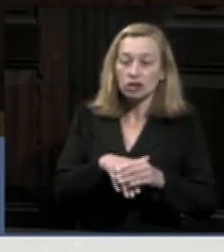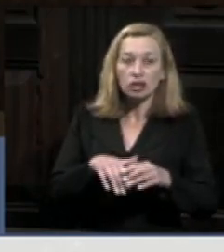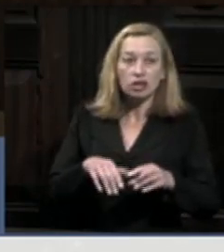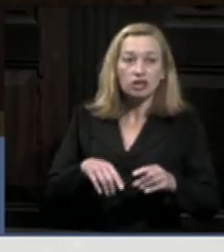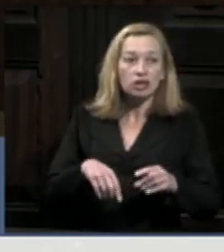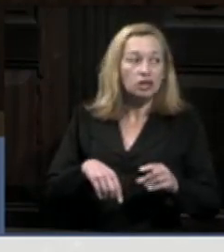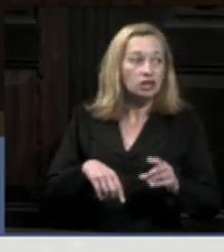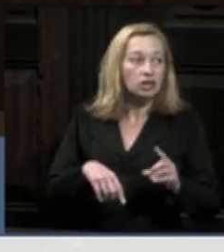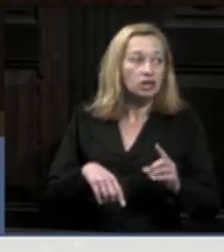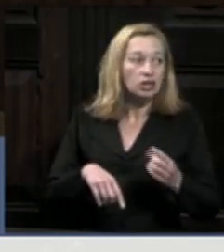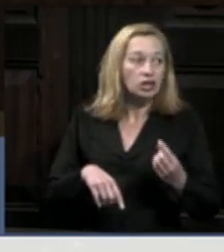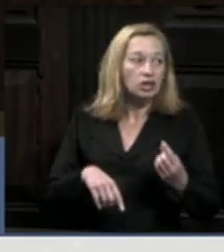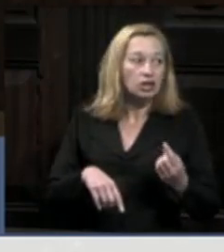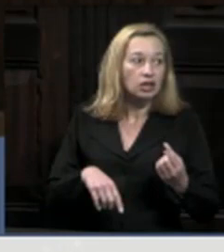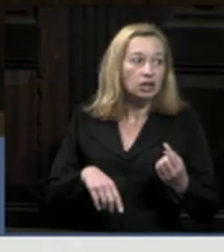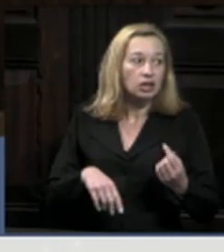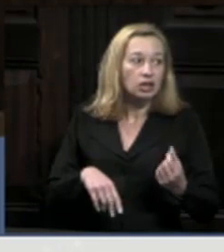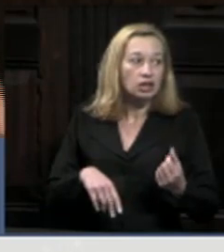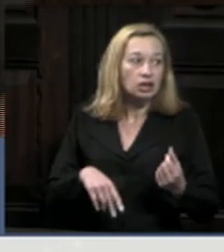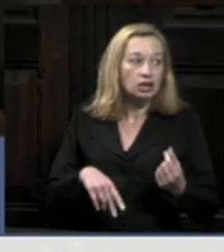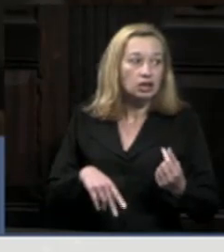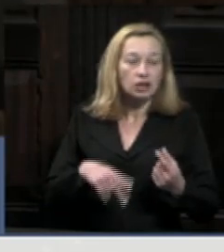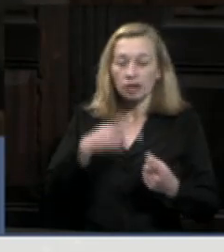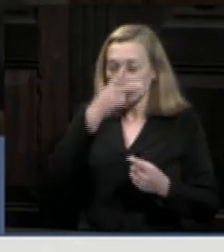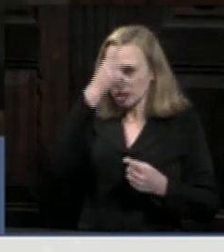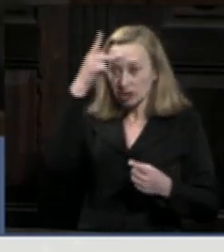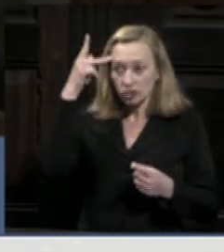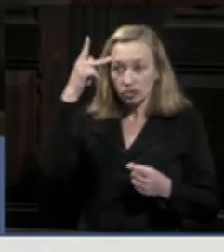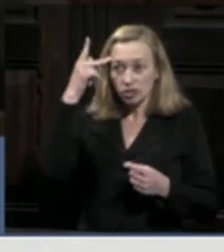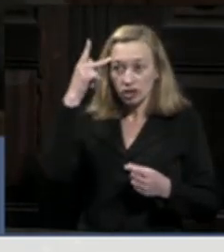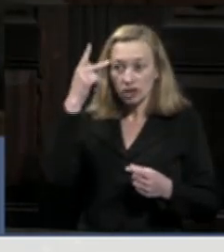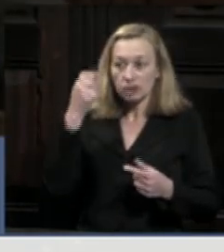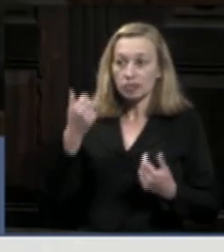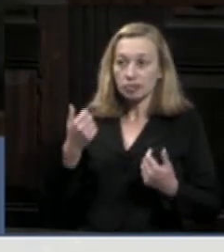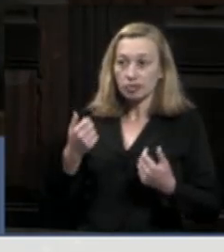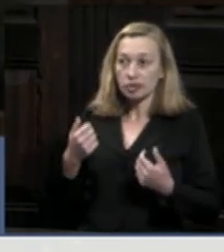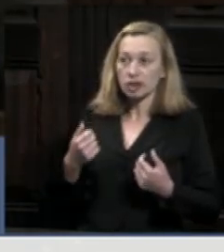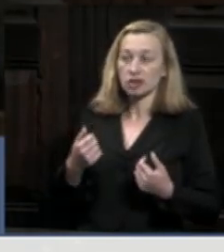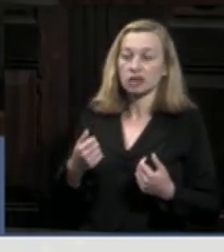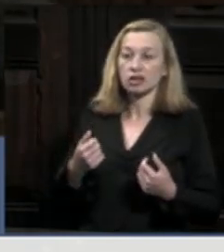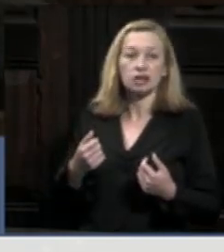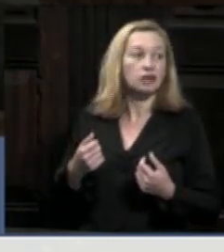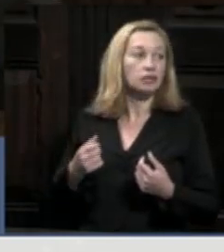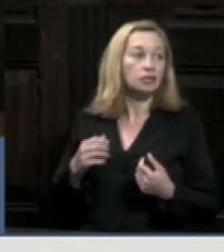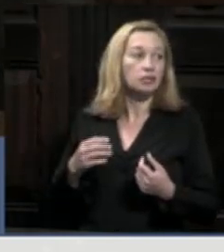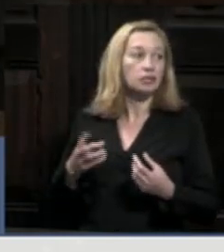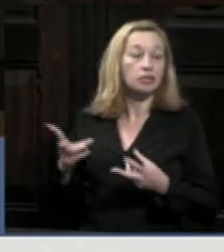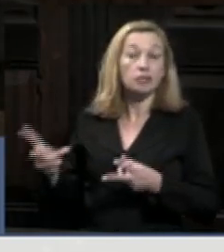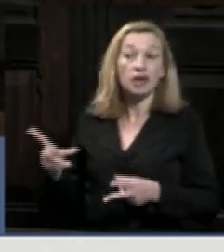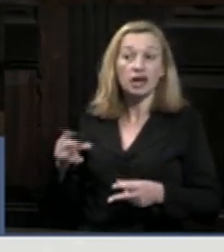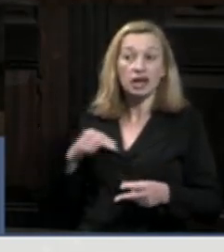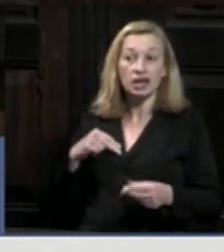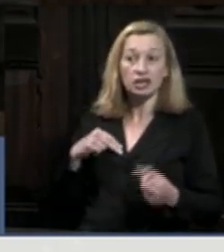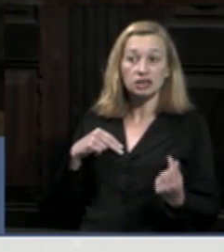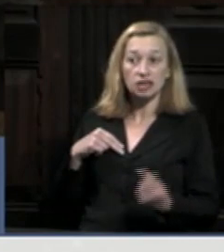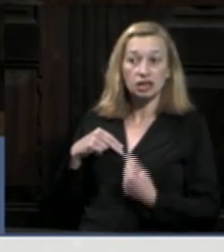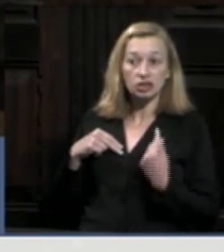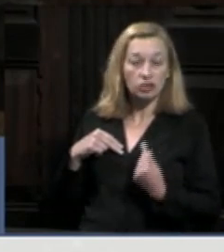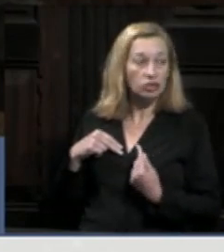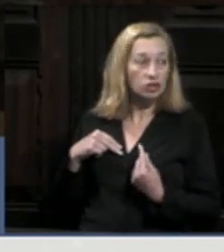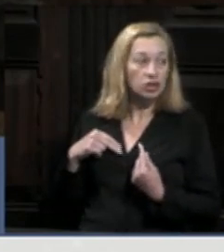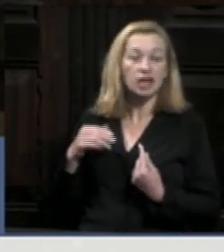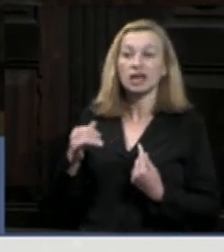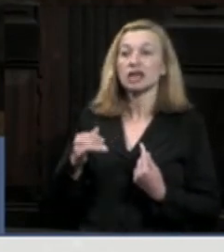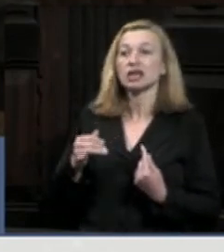merece as nossas condolências e independente do jair bolsonaro